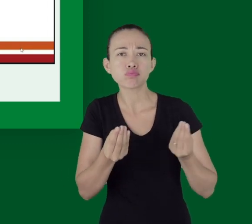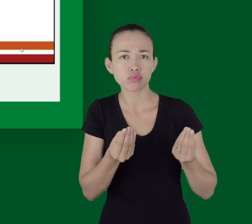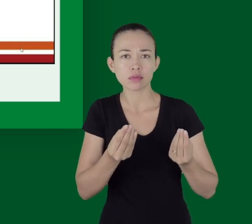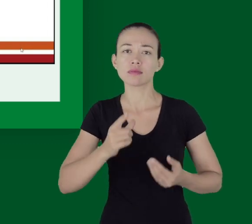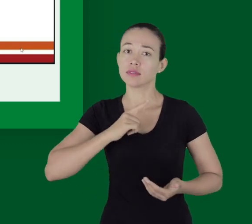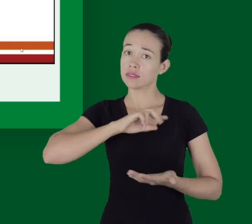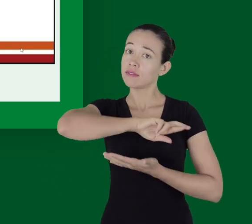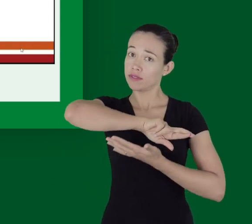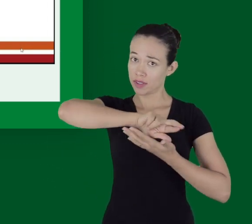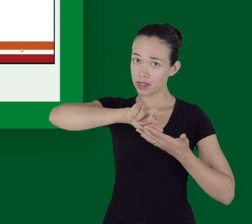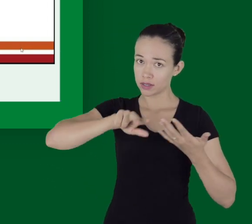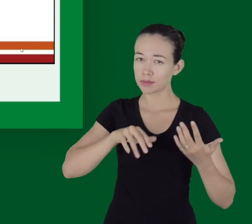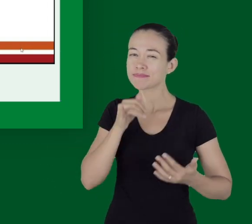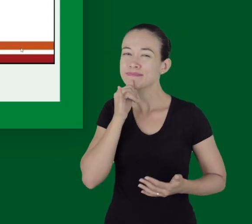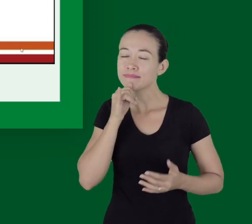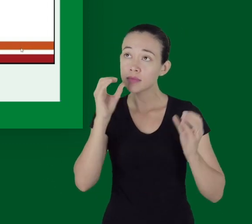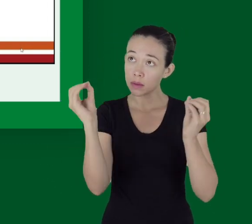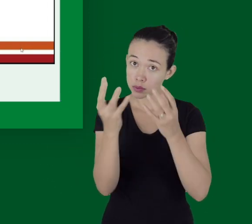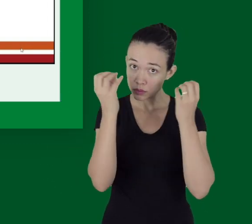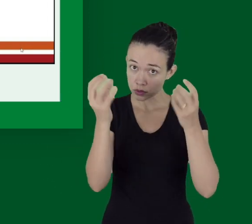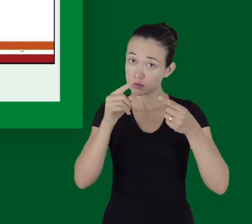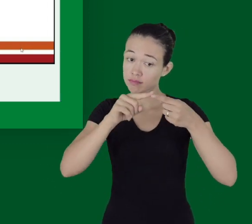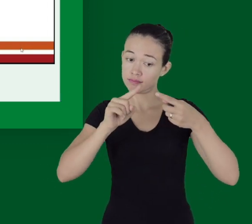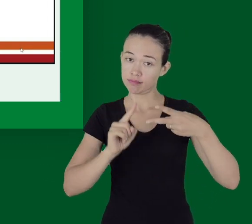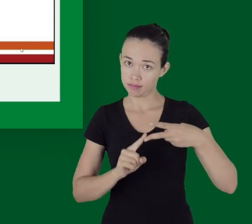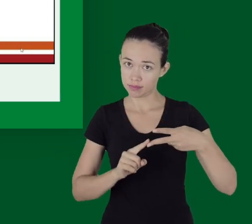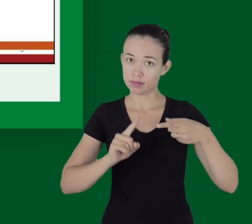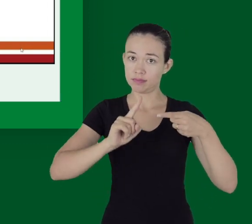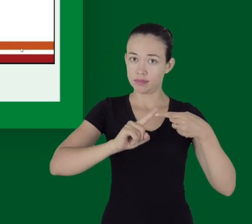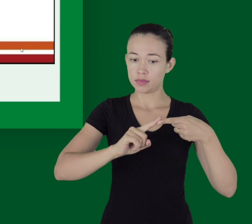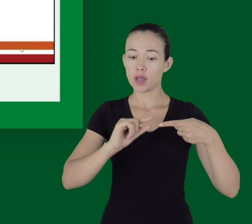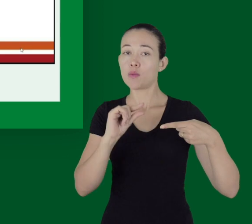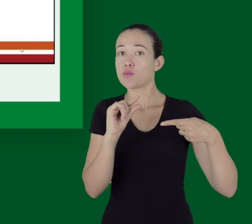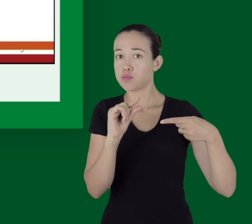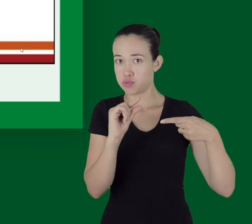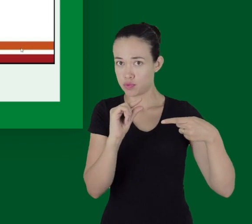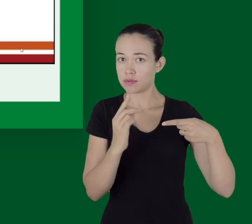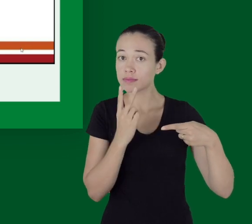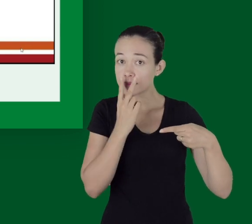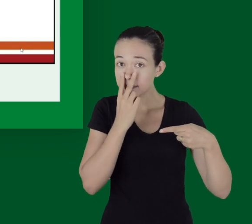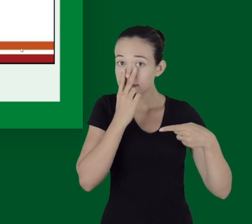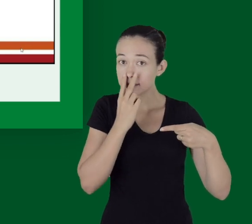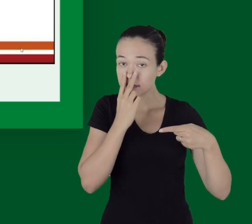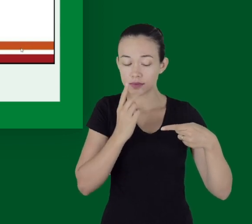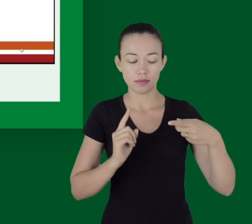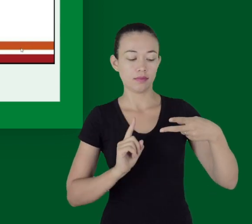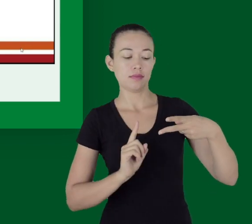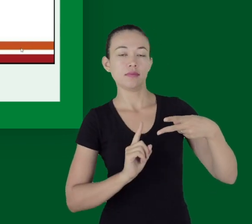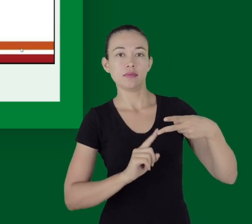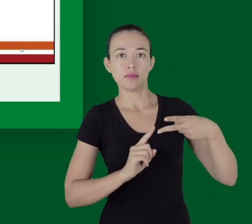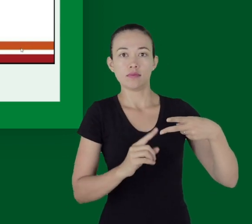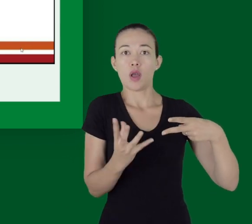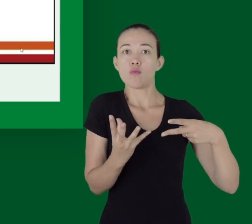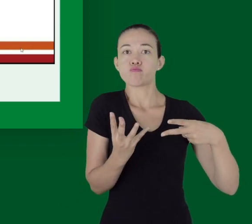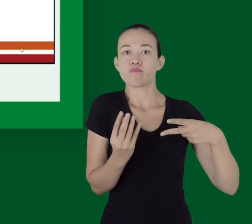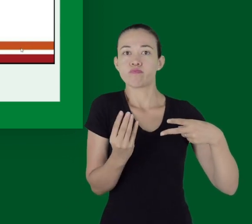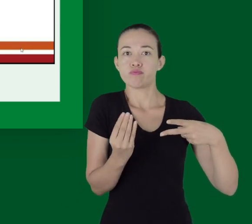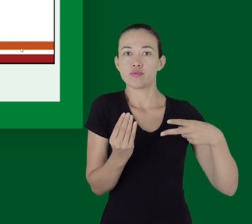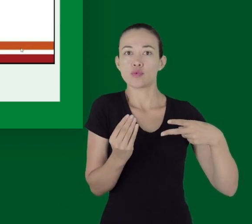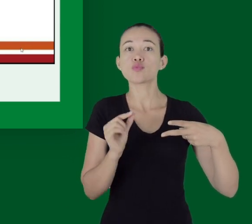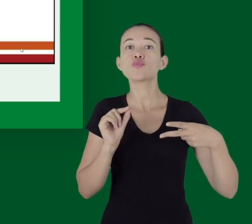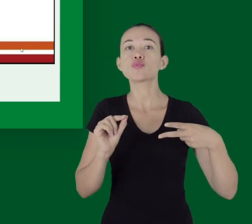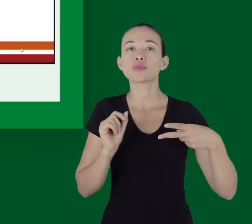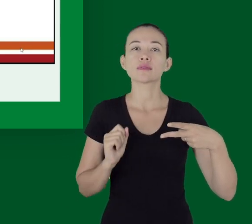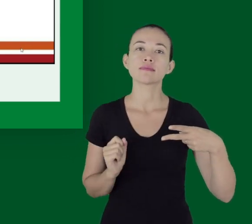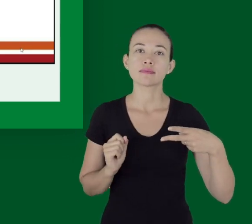formas de colocar oxigênio. Na ambulância, só duas formas, que é baixo fluxo e alto fluxo. O baixo fluxo é o catéter